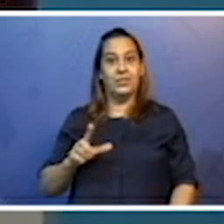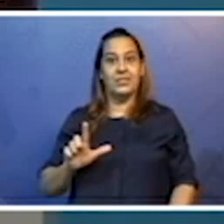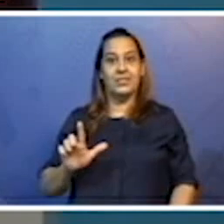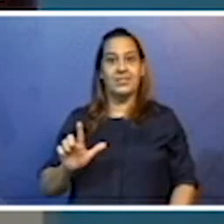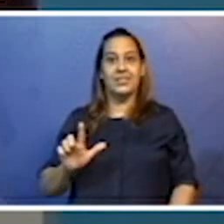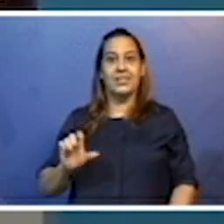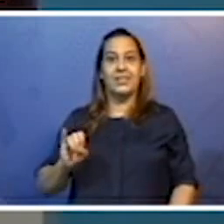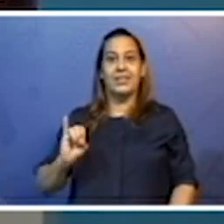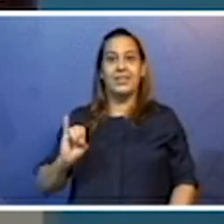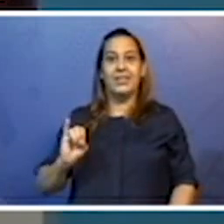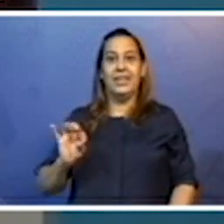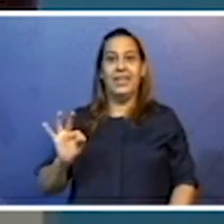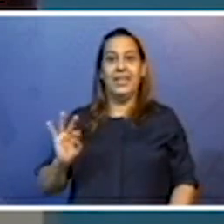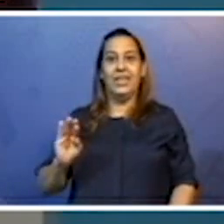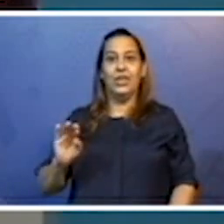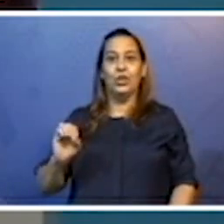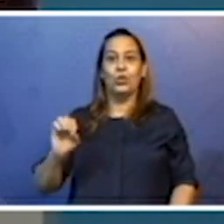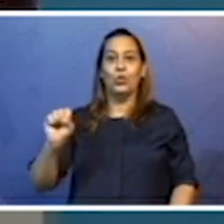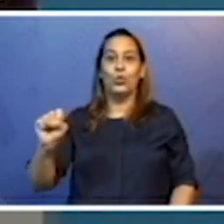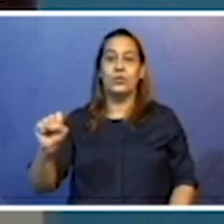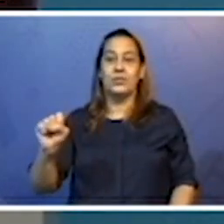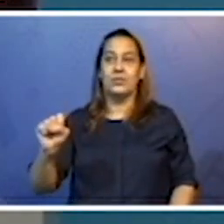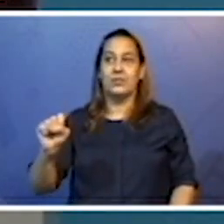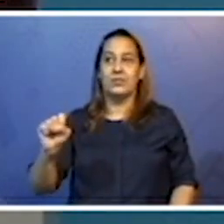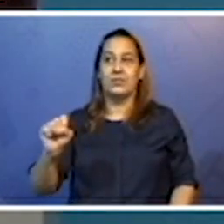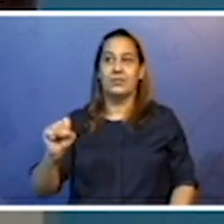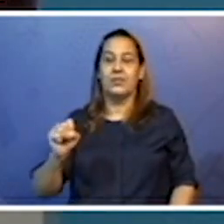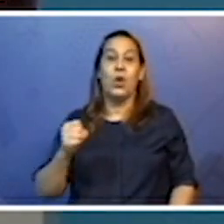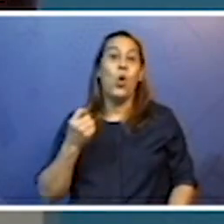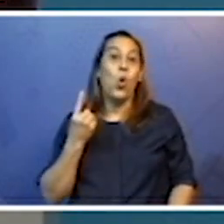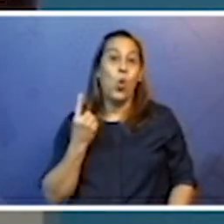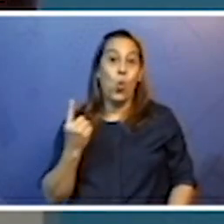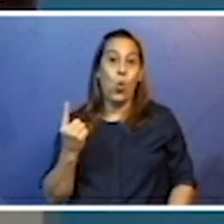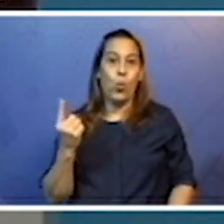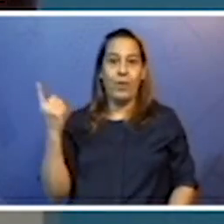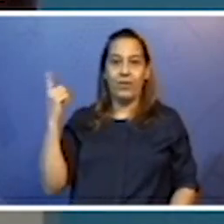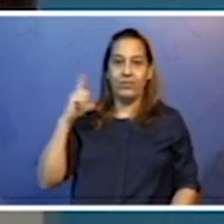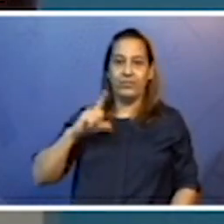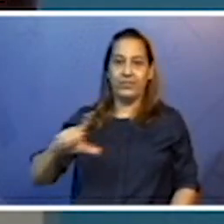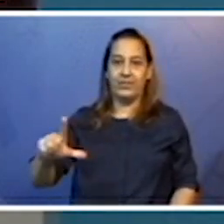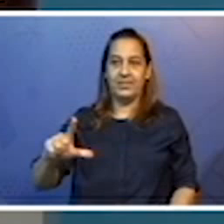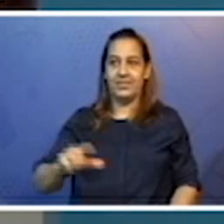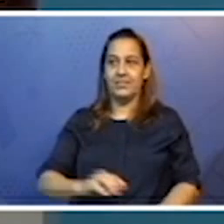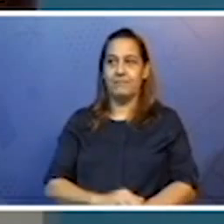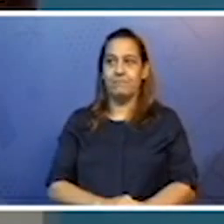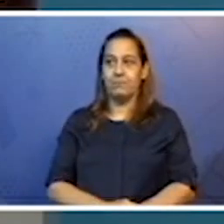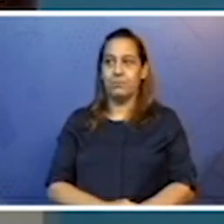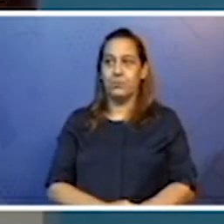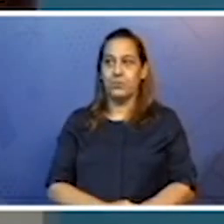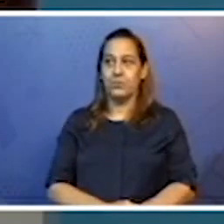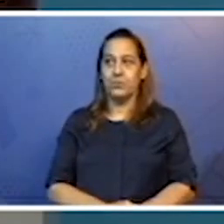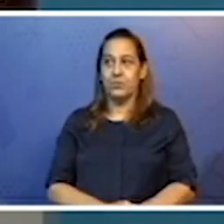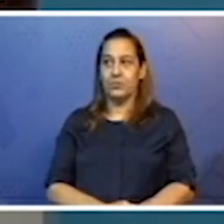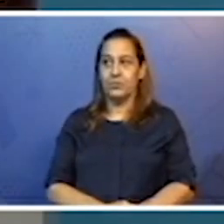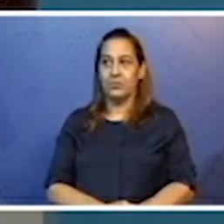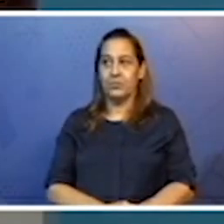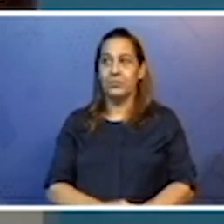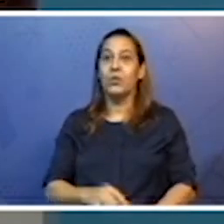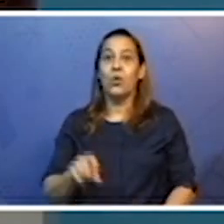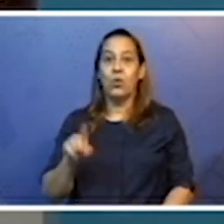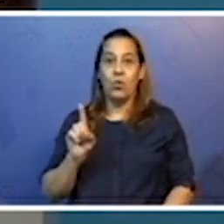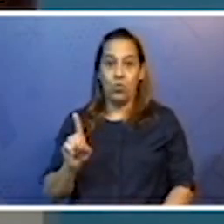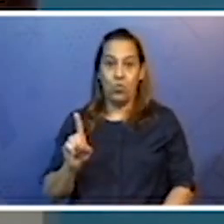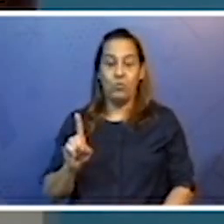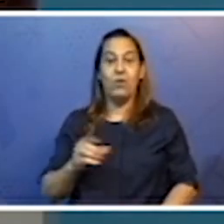Pessoal, coube tudo. Quer dizer que quantas dessa eu precisei? para esvaziar uma dessa? Quantas